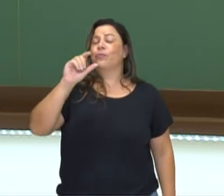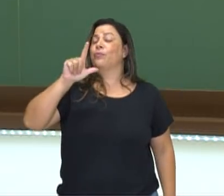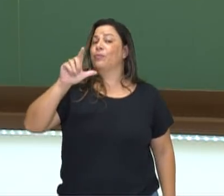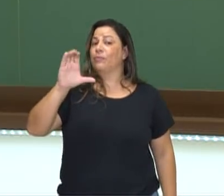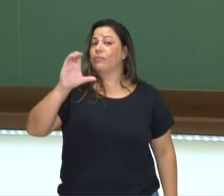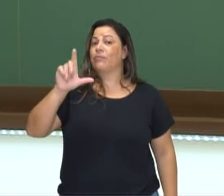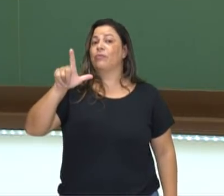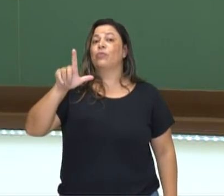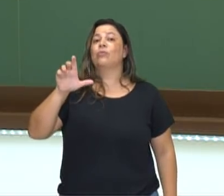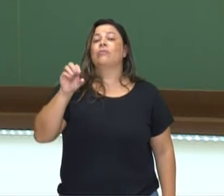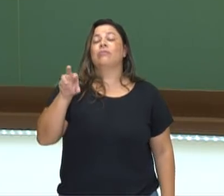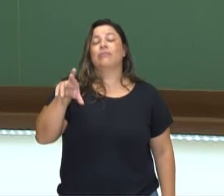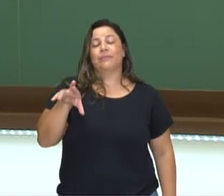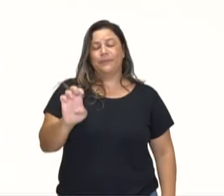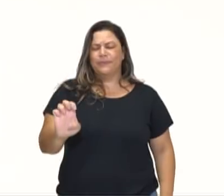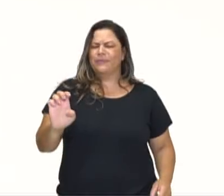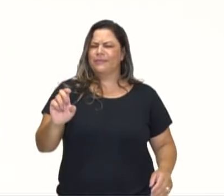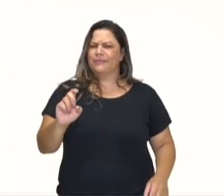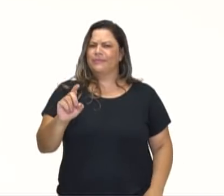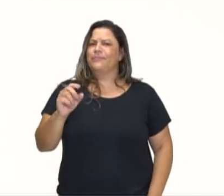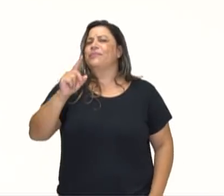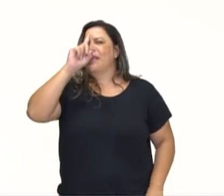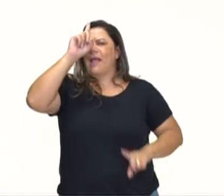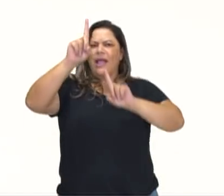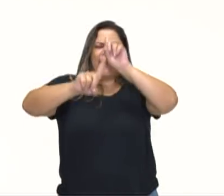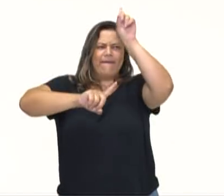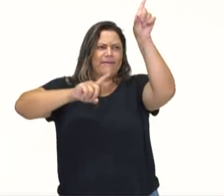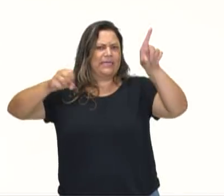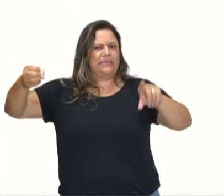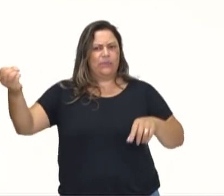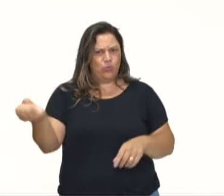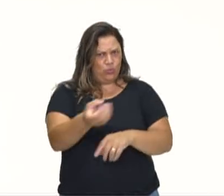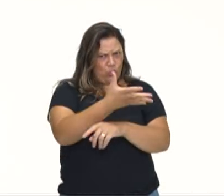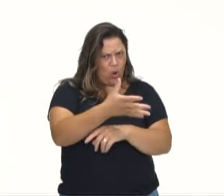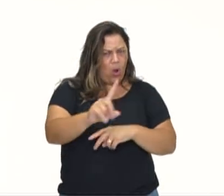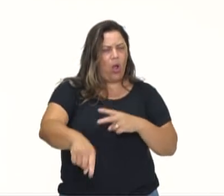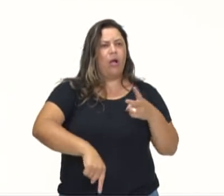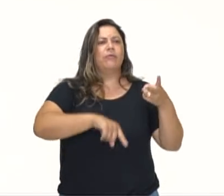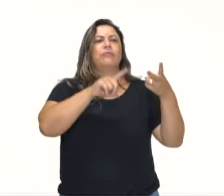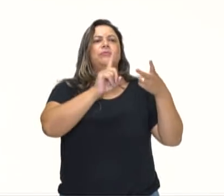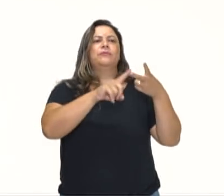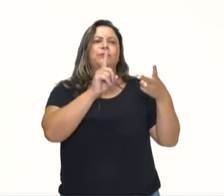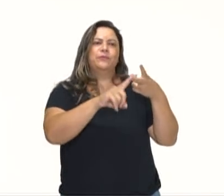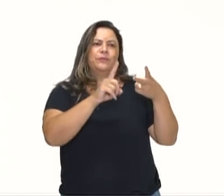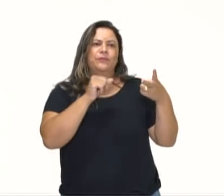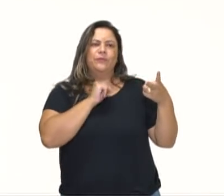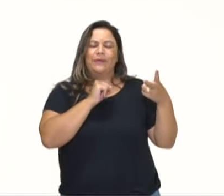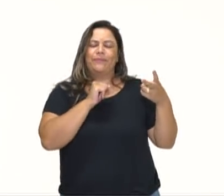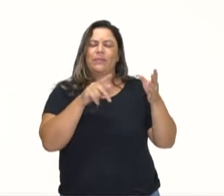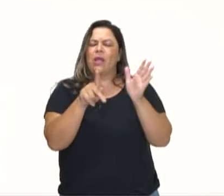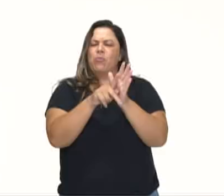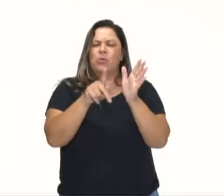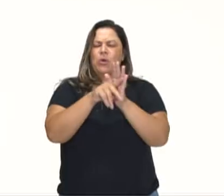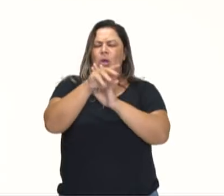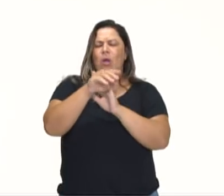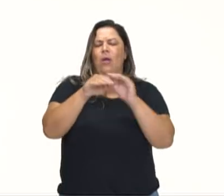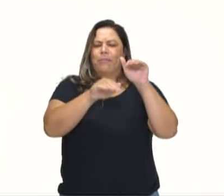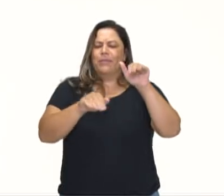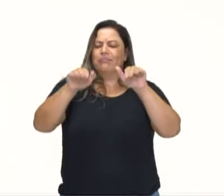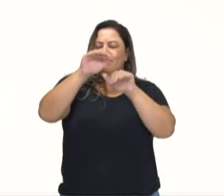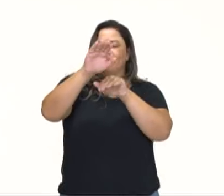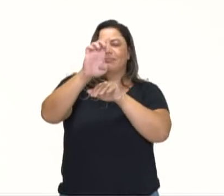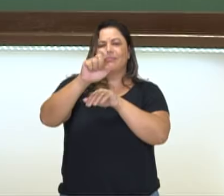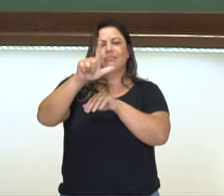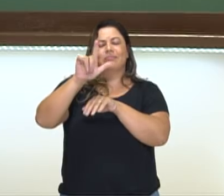que é uma invenção moderna? Letra B, é uma manifestação própria das elites? Ou letra C, é uma manifestação da cultura